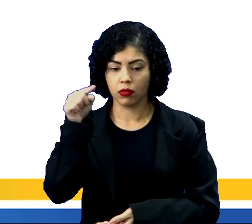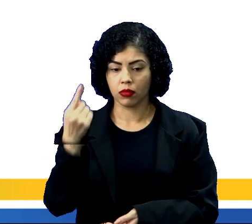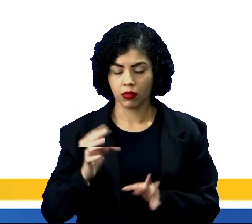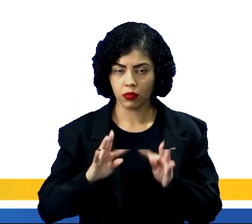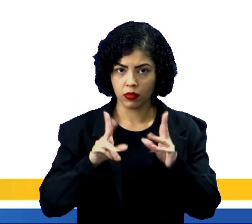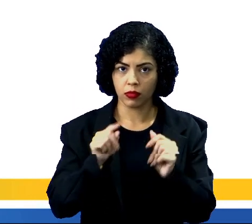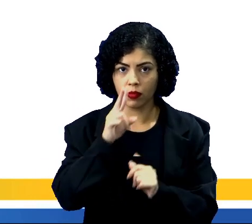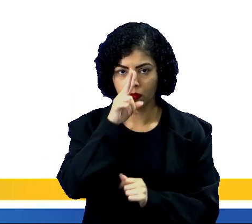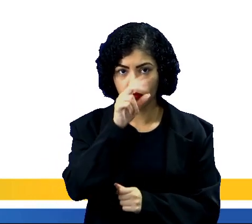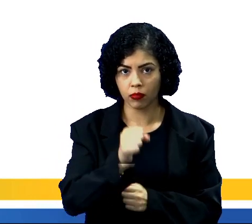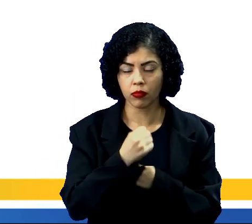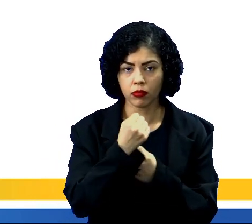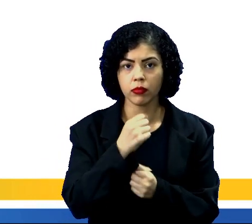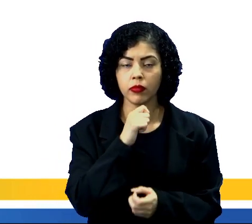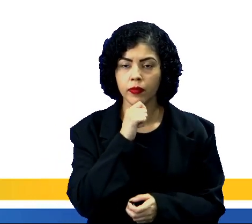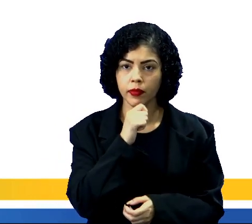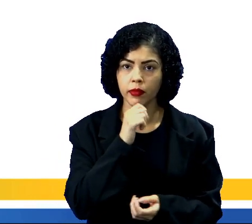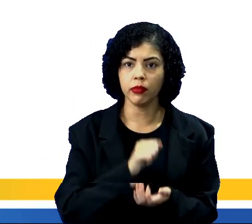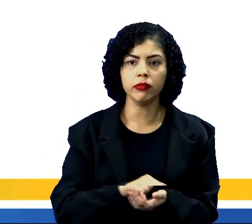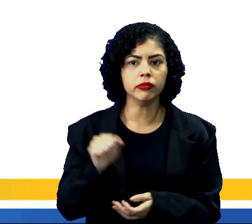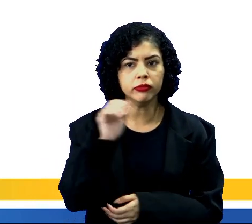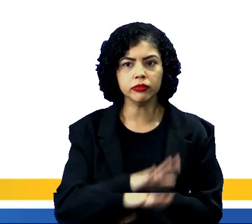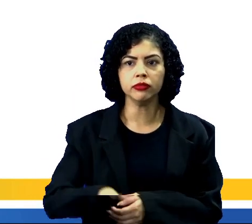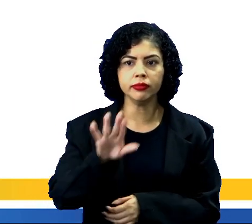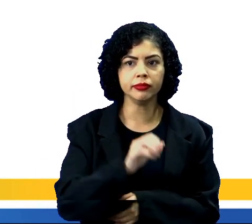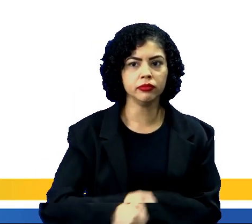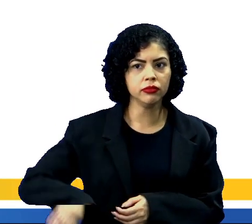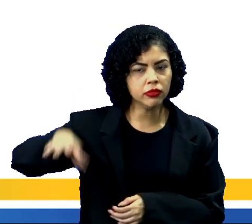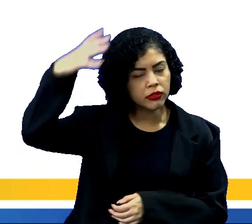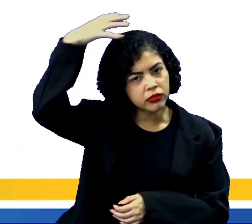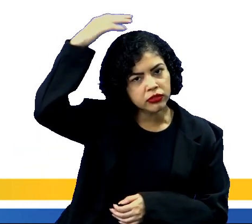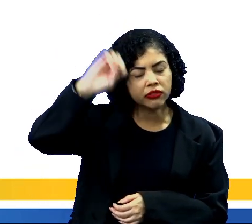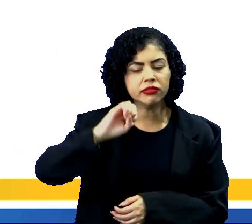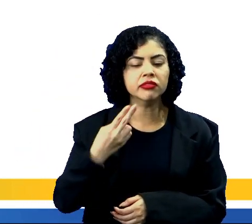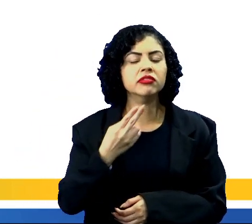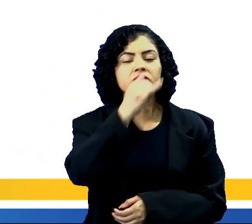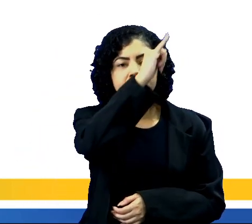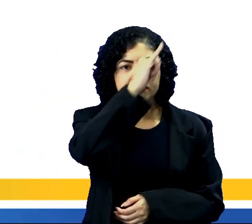detém todo o poder, e geralmente é o rei ou o imperador,